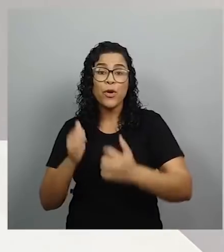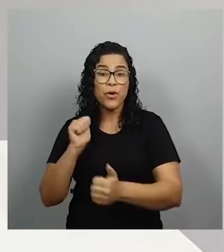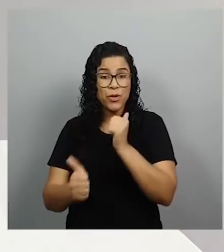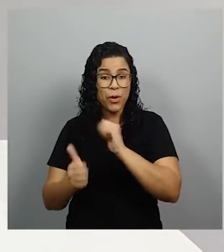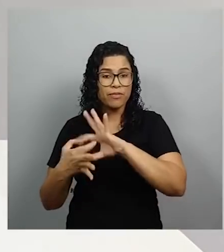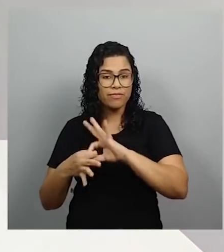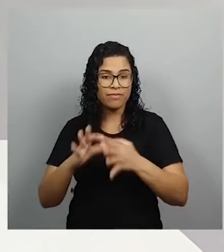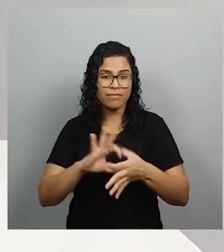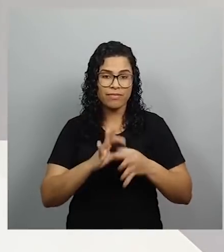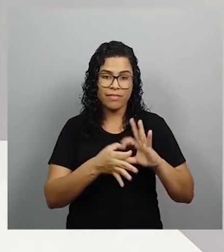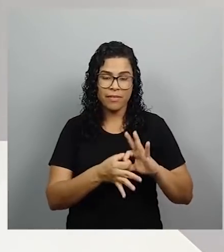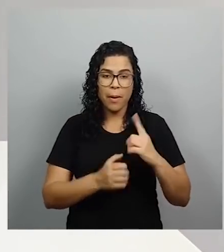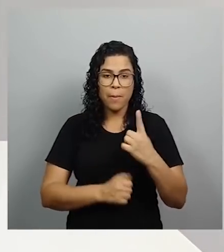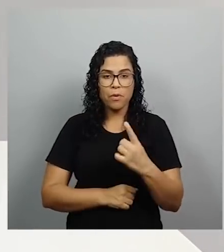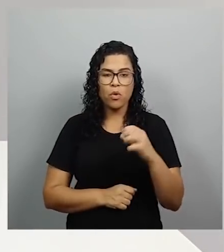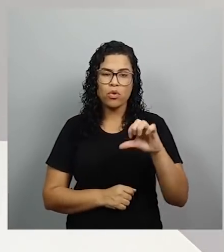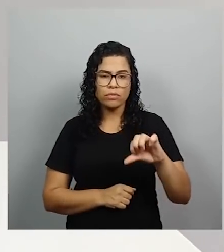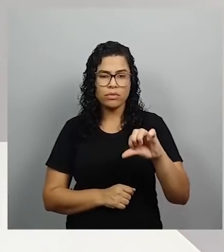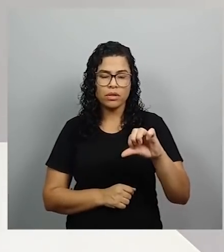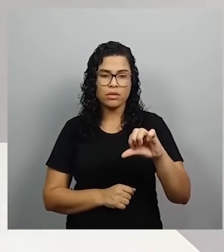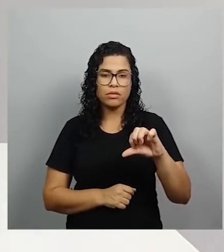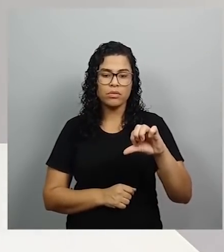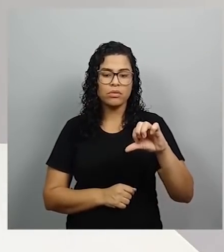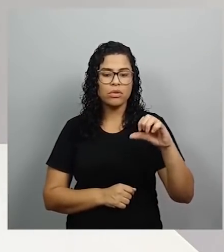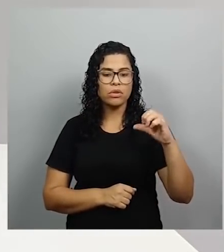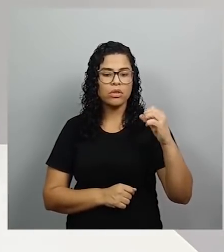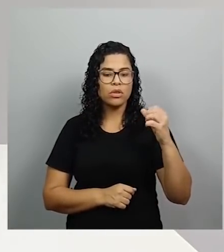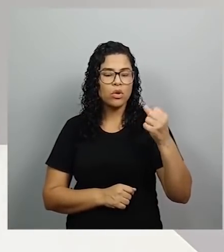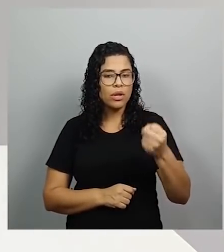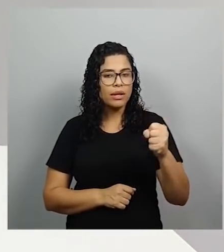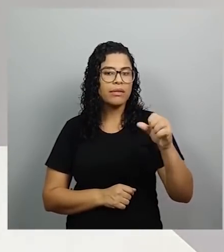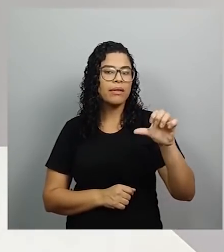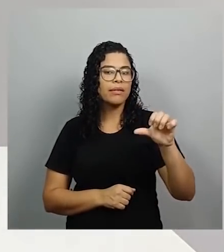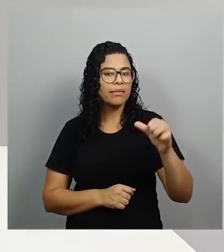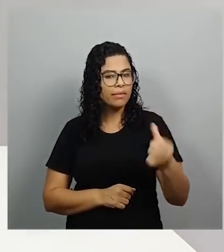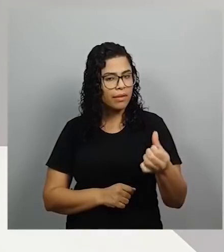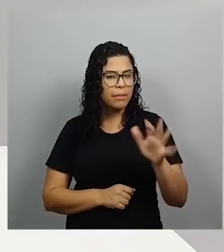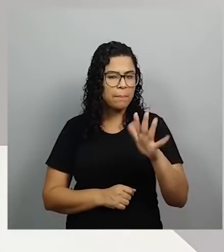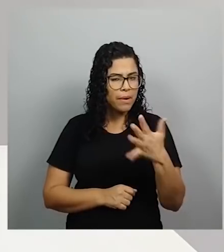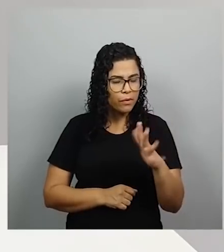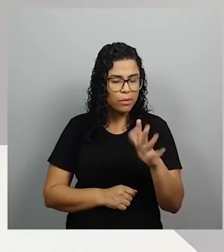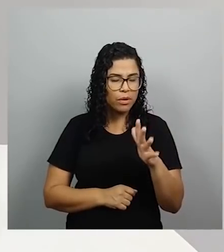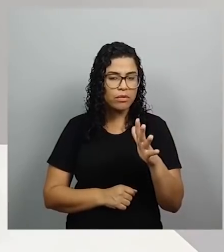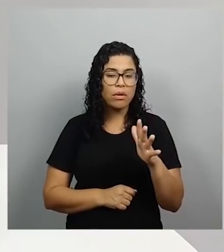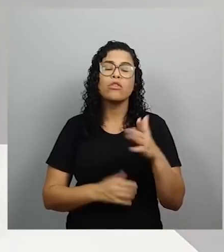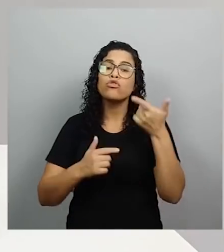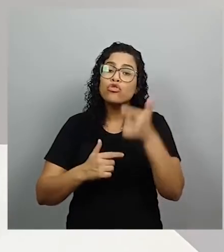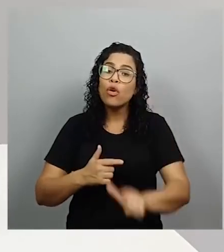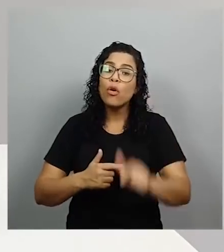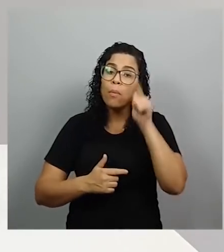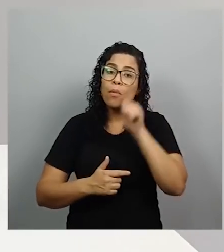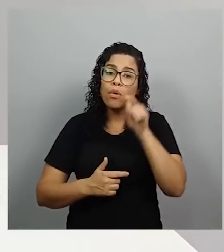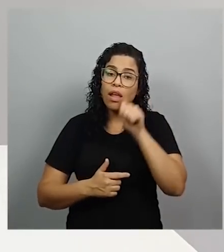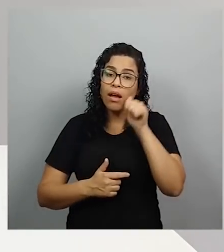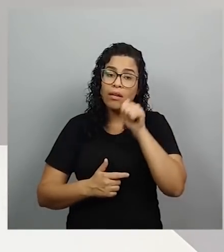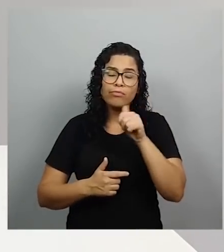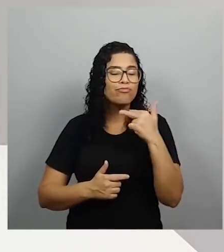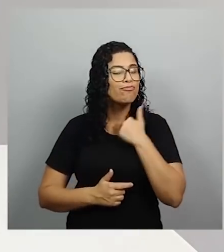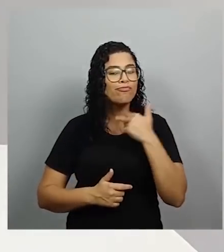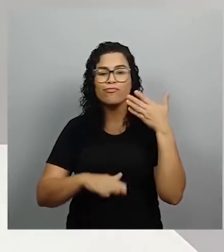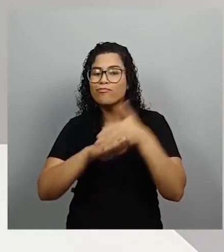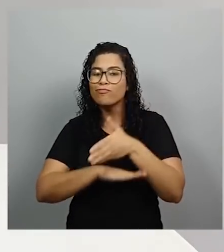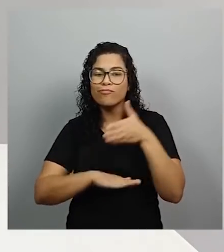se iniciou em 1896 em Atenas, na Grécia, novamente as mulheres não podiam participar. Como